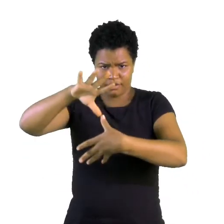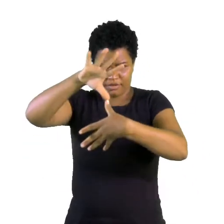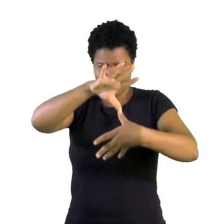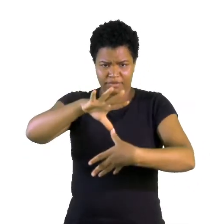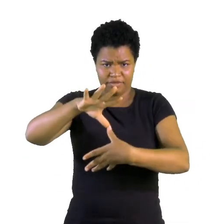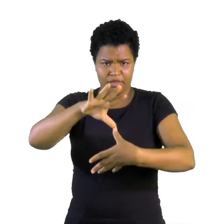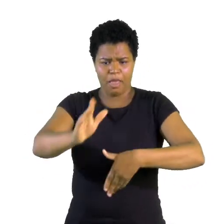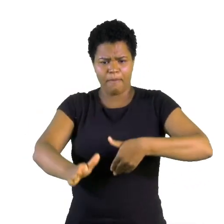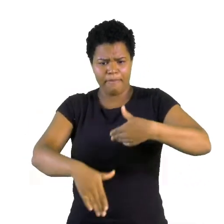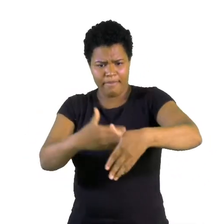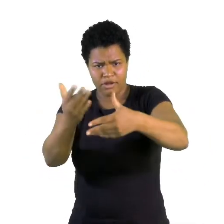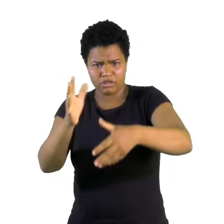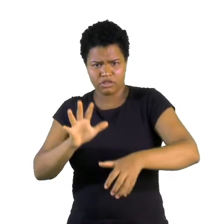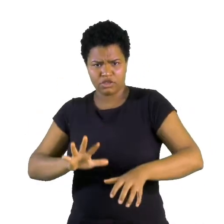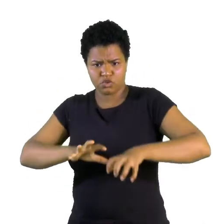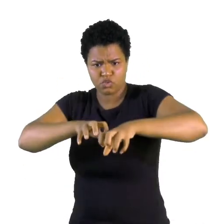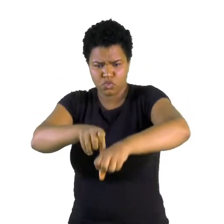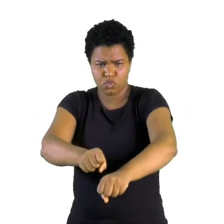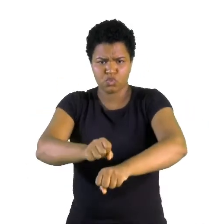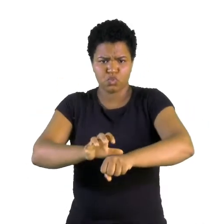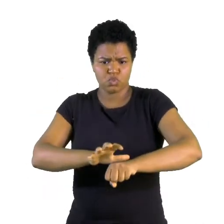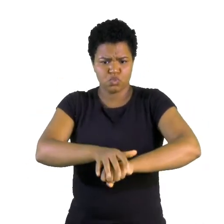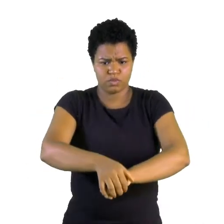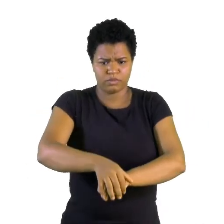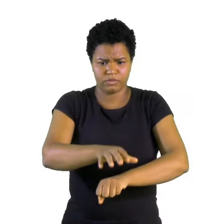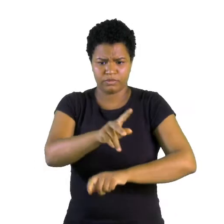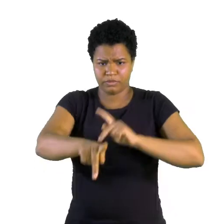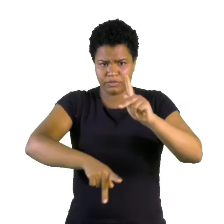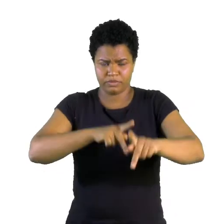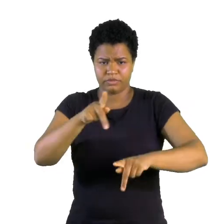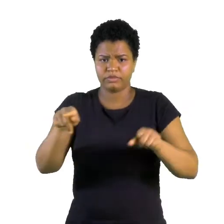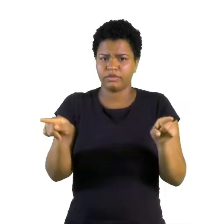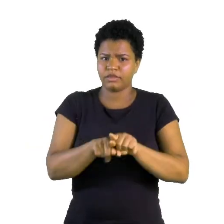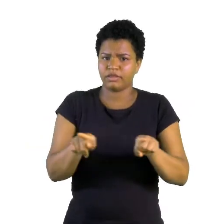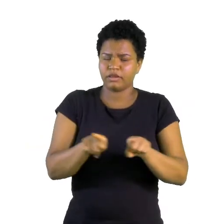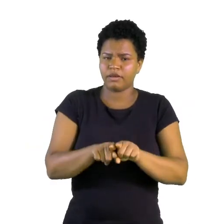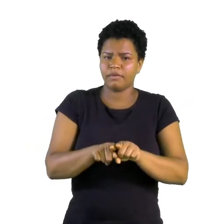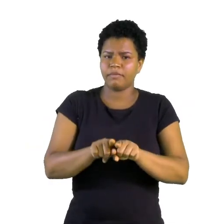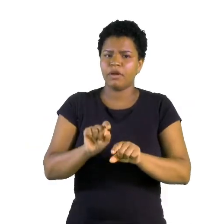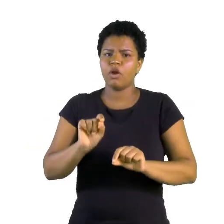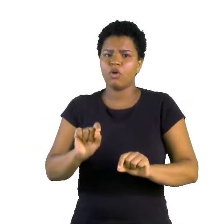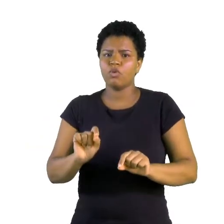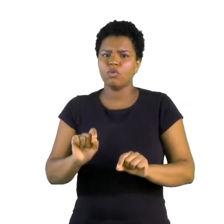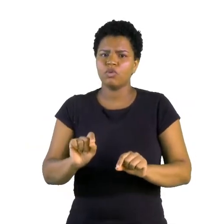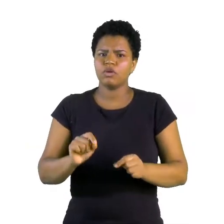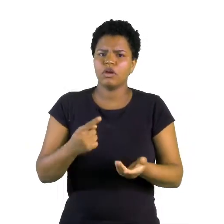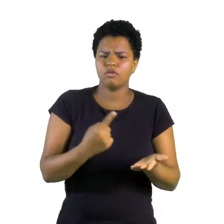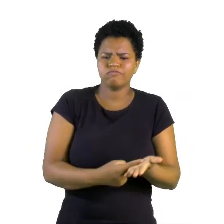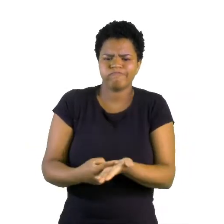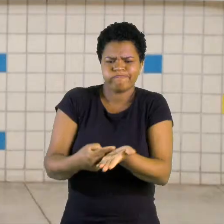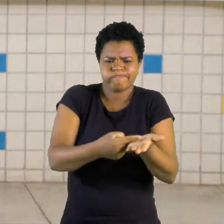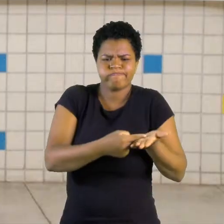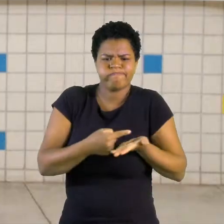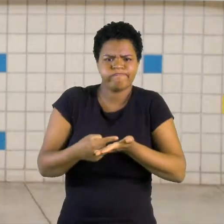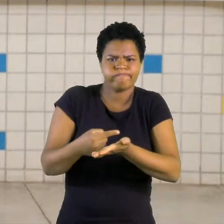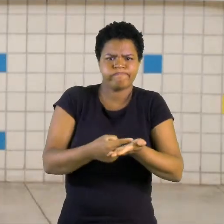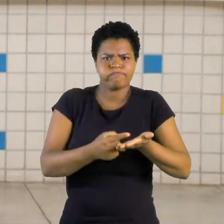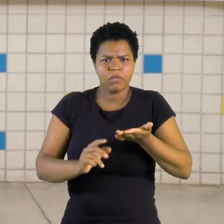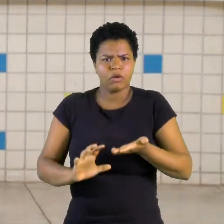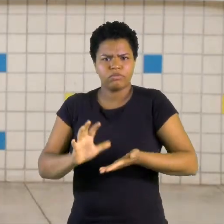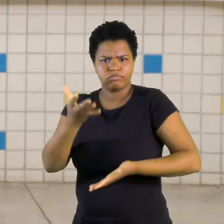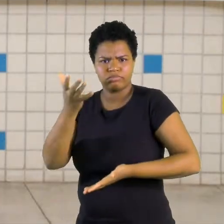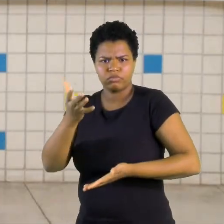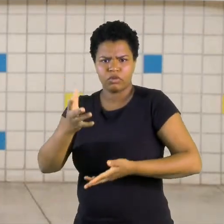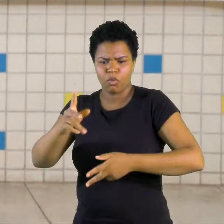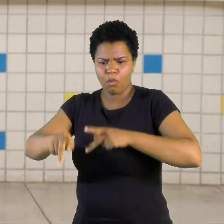o processo de dominação desses povos. Iremos falar também sobre as conciliações, né, sobre os acordos que ocorreram entre os